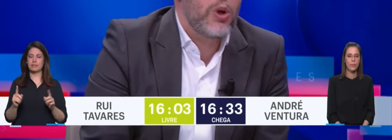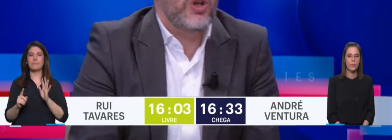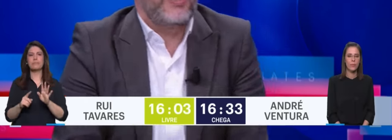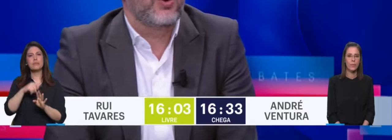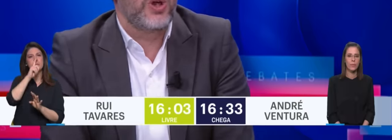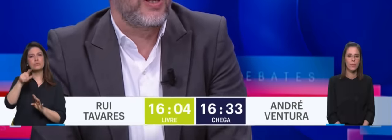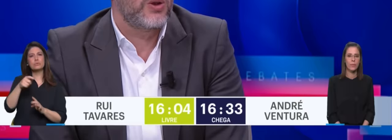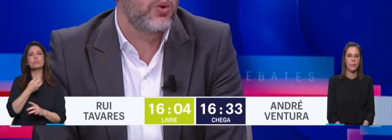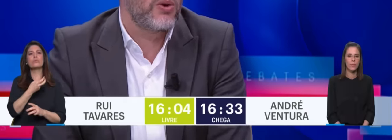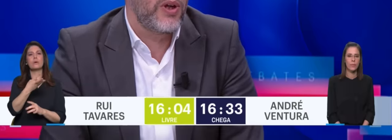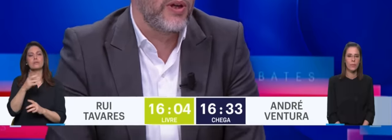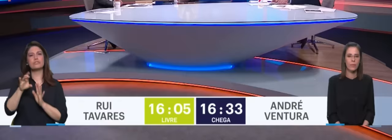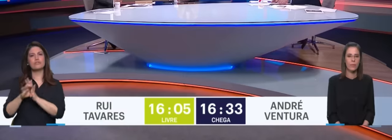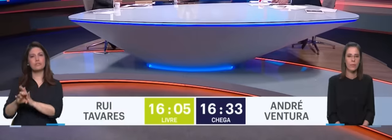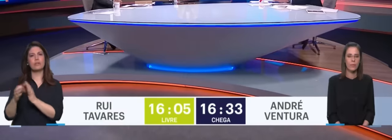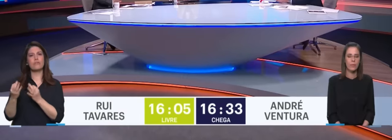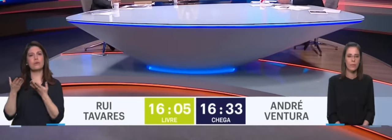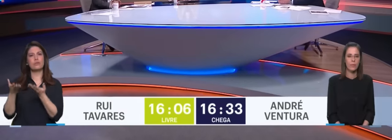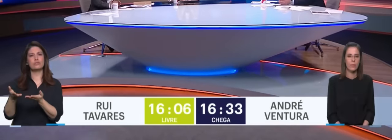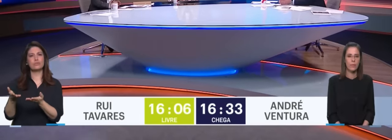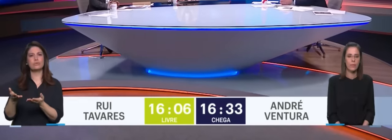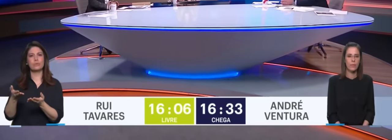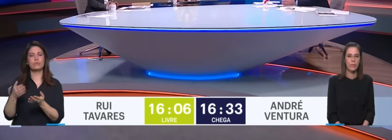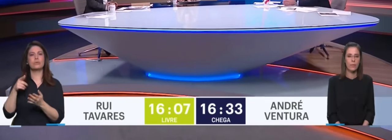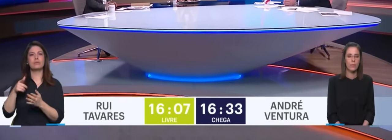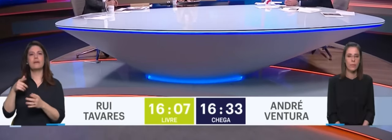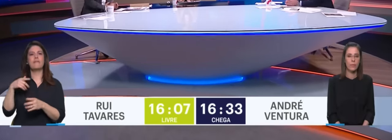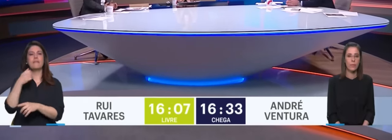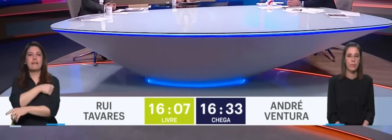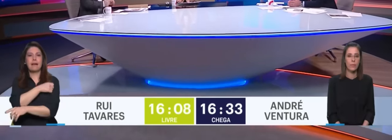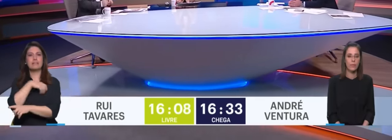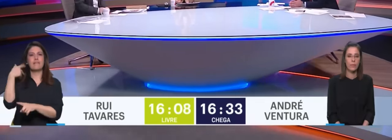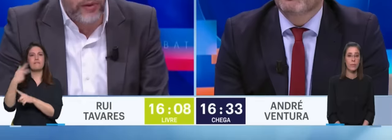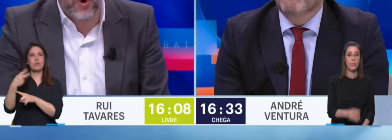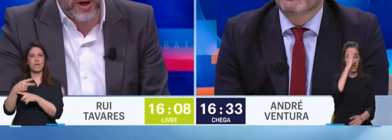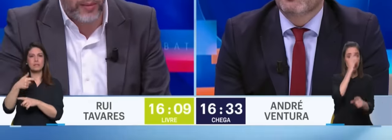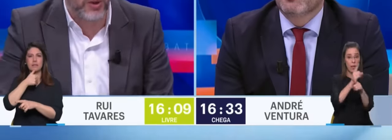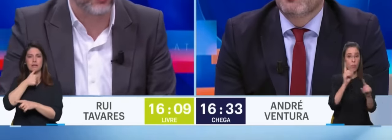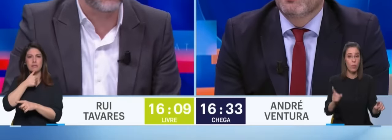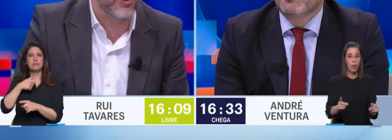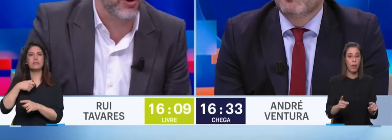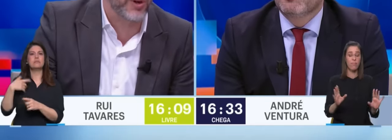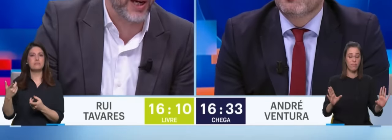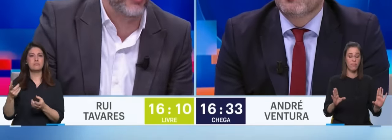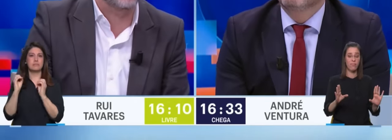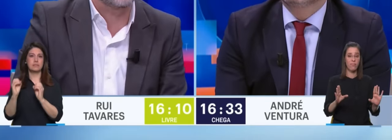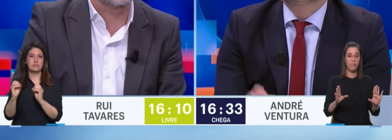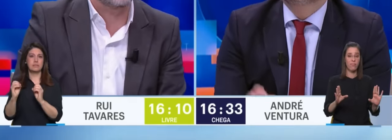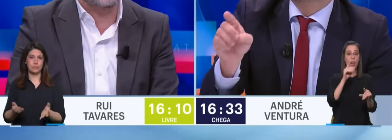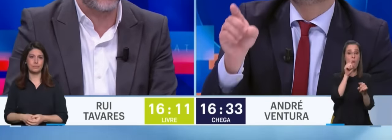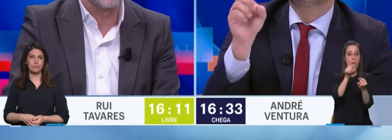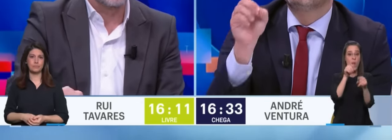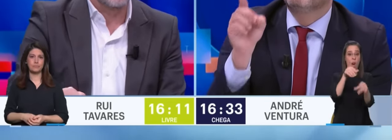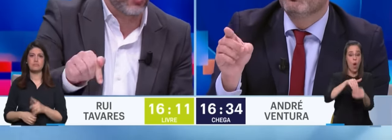pessoas é que o chega ajudou a sair de quebrar o ciclo de violência doméstica zero o Liv alargo subs